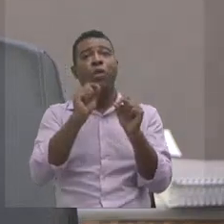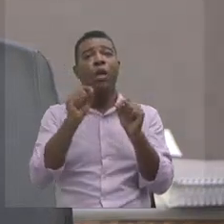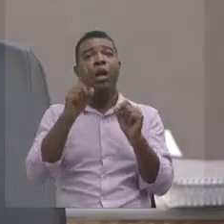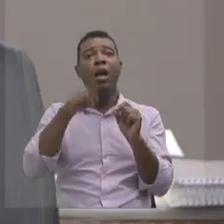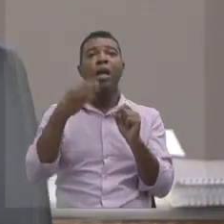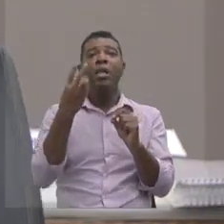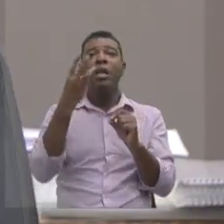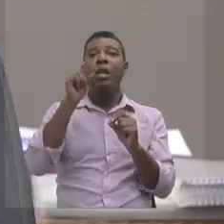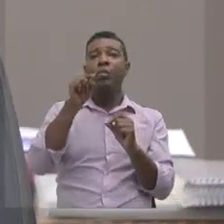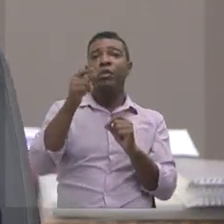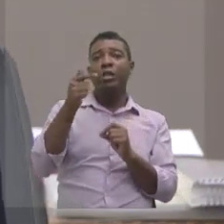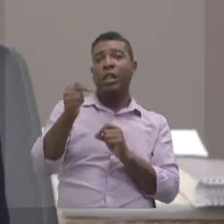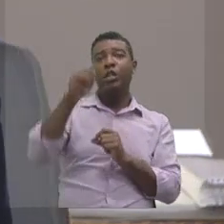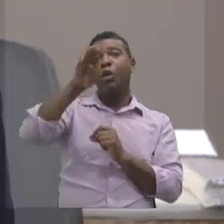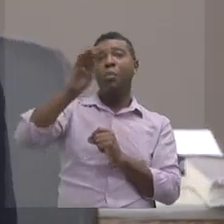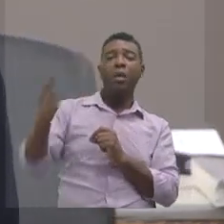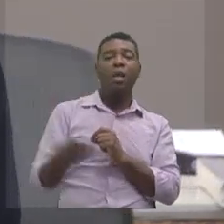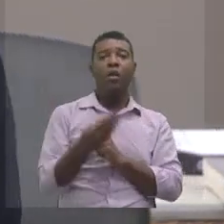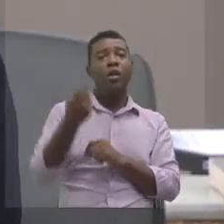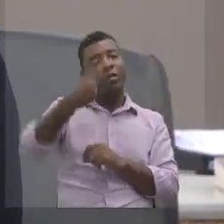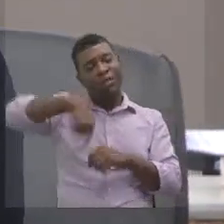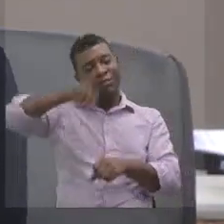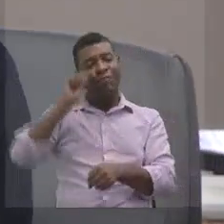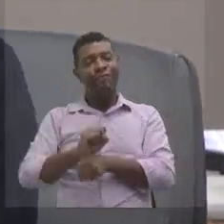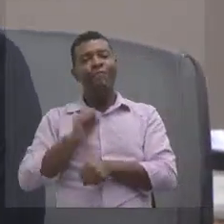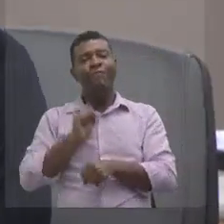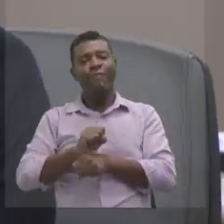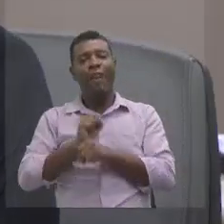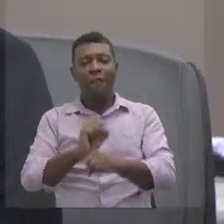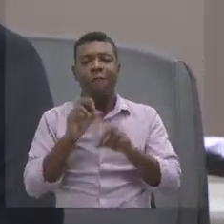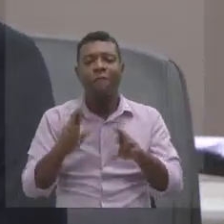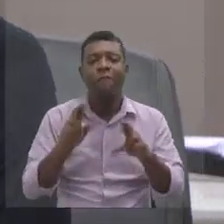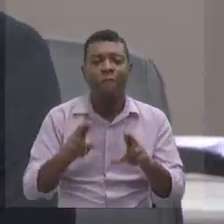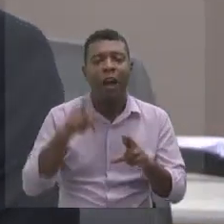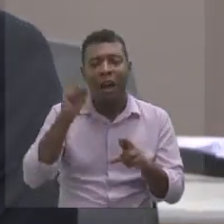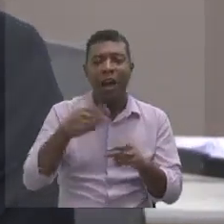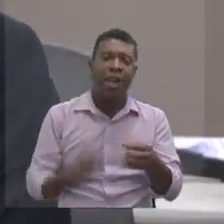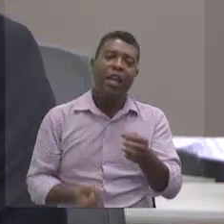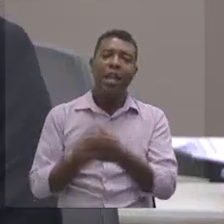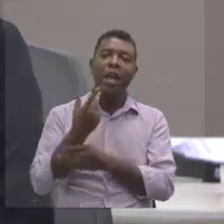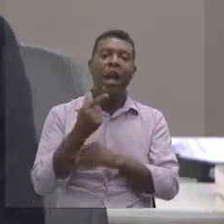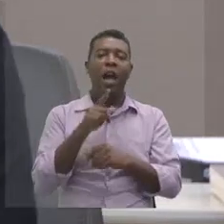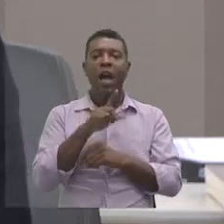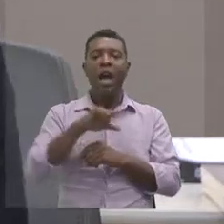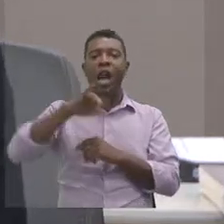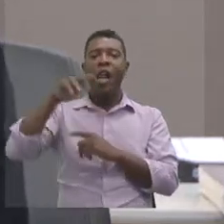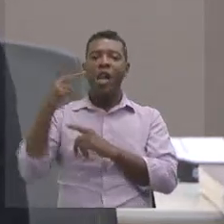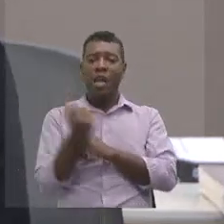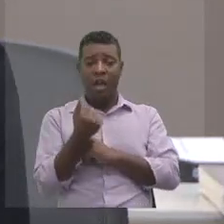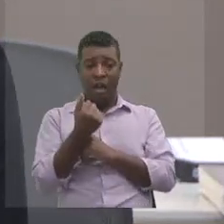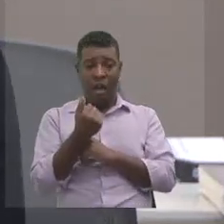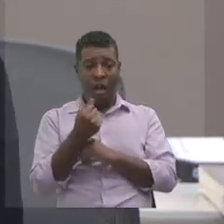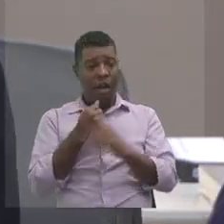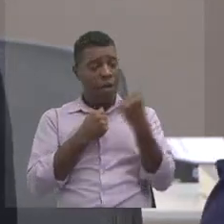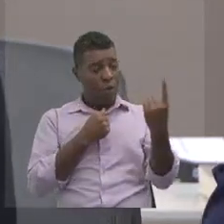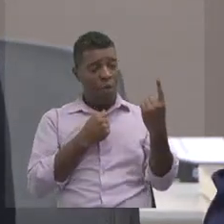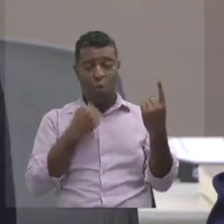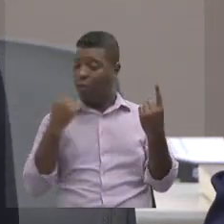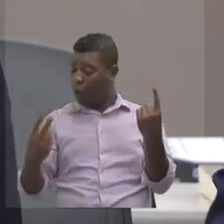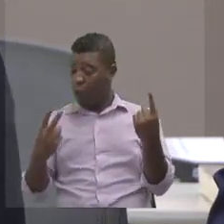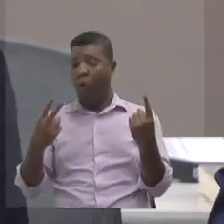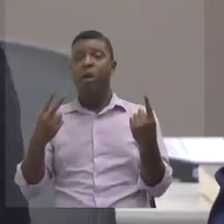bilhões a gente sabe qual é aguardado a extensão da linha 1 a linha 2 E hoje nós temos esse recursos né Para viabilizar